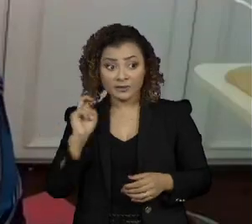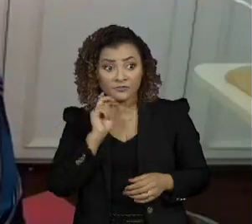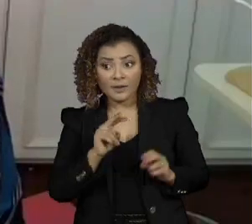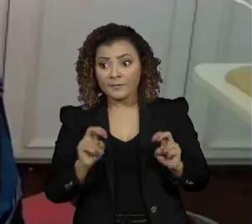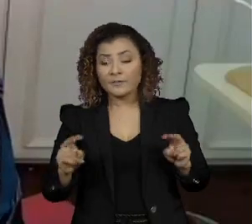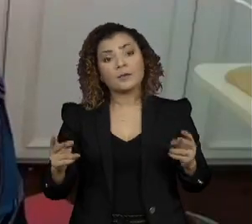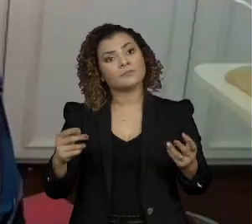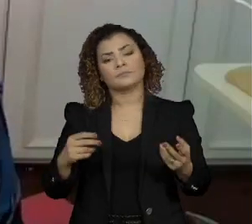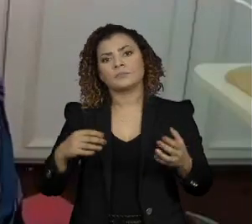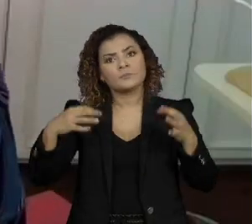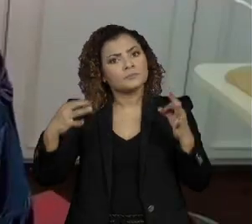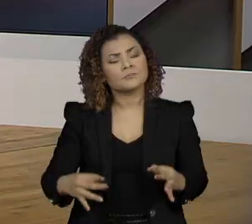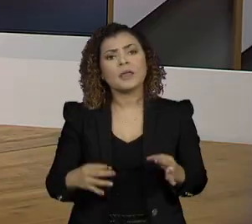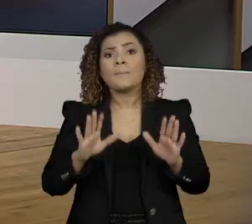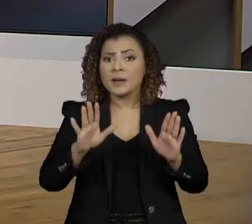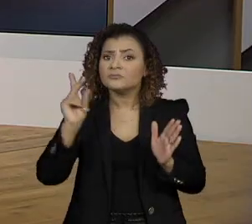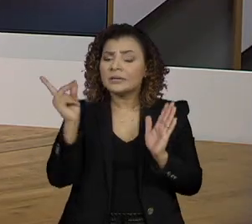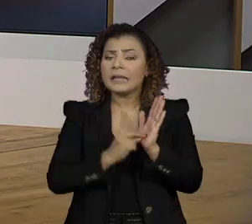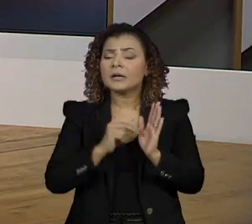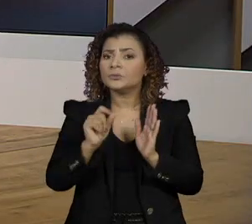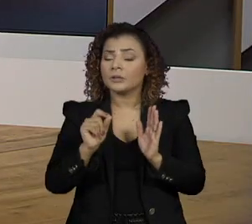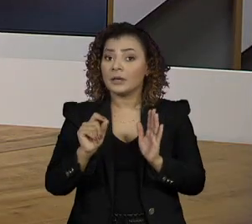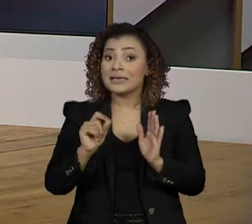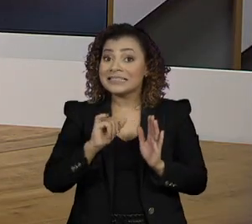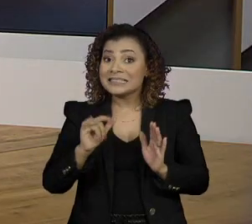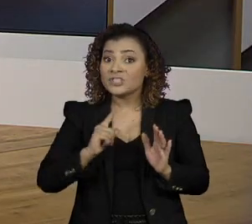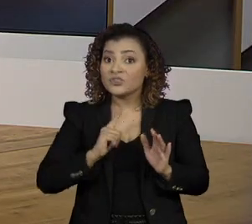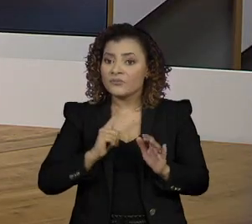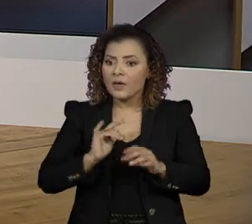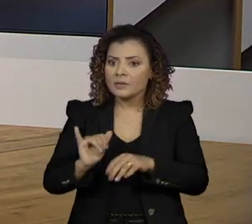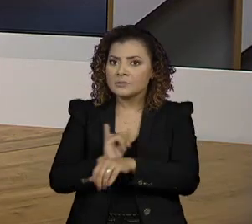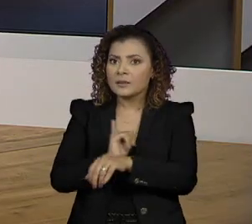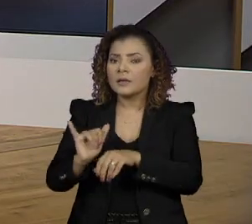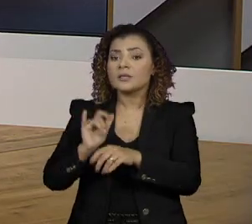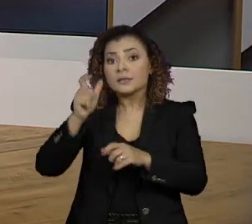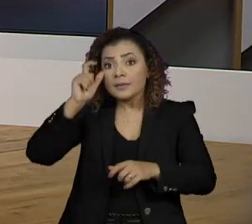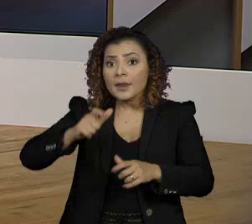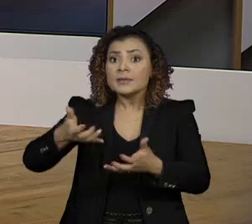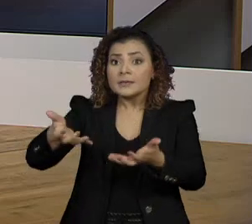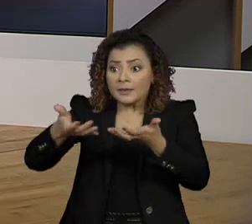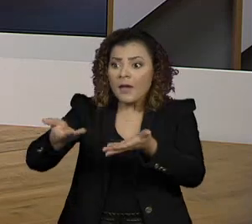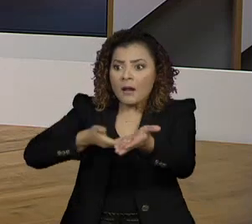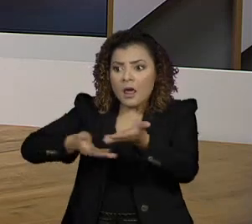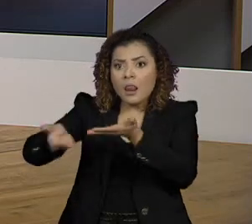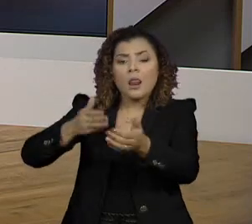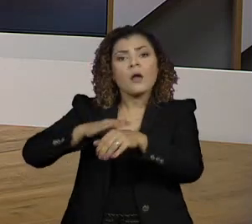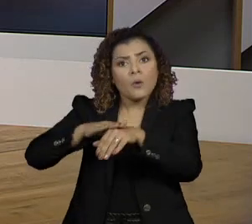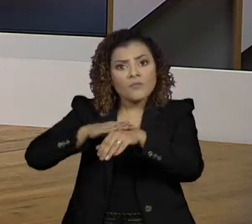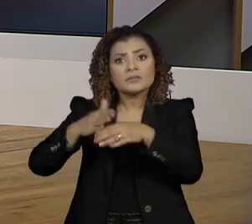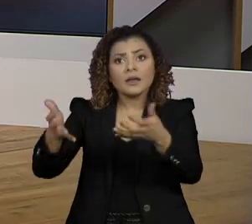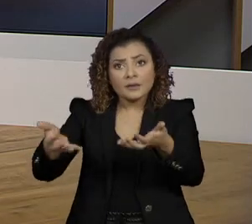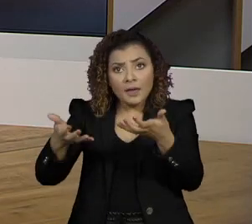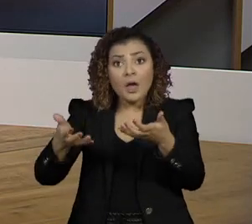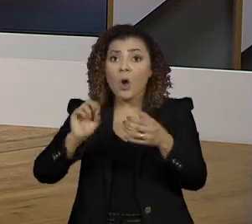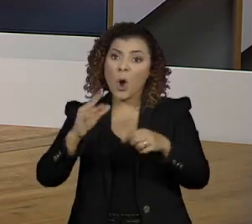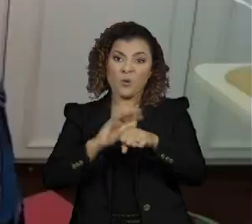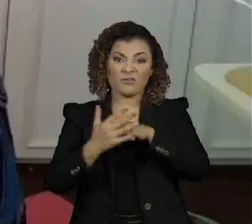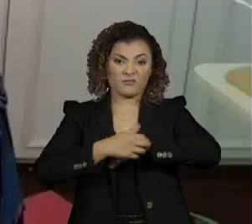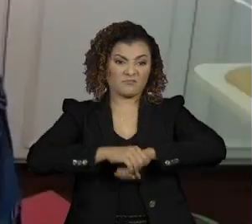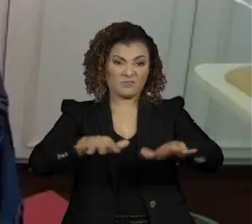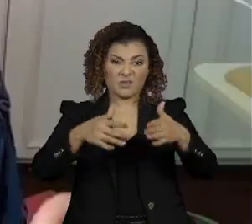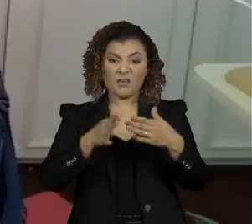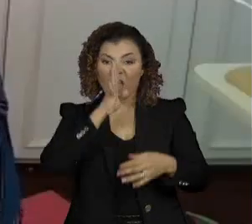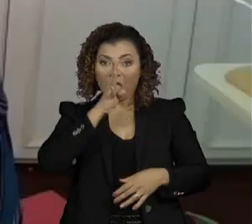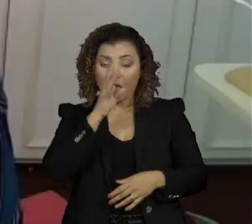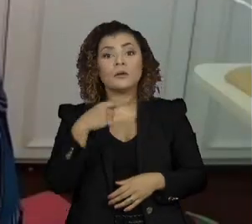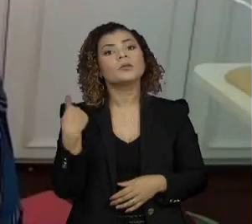Isso é certo. Agora, se existir a estratégia, a intenção de finalmente conter a propagação da Covid-19 no Brasil, é